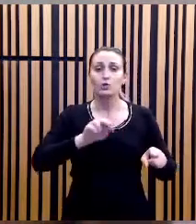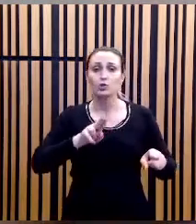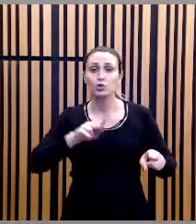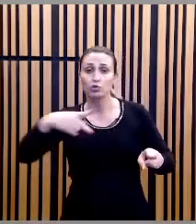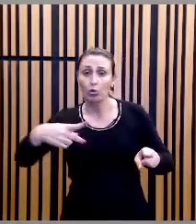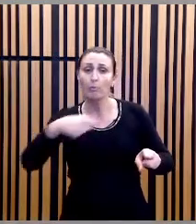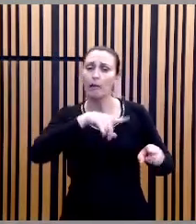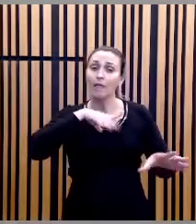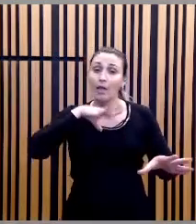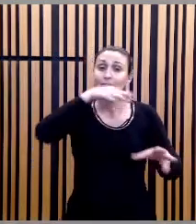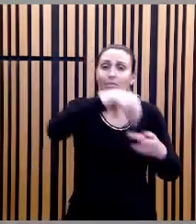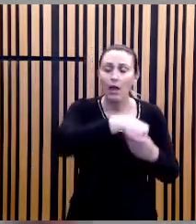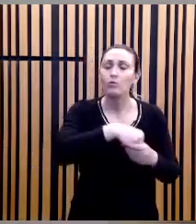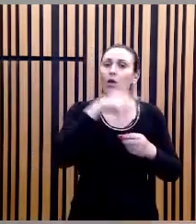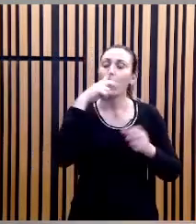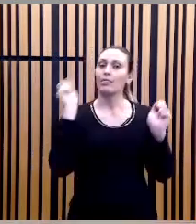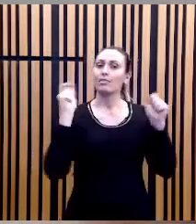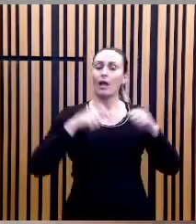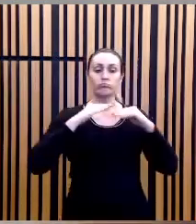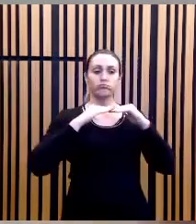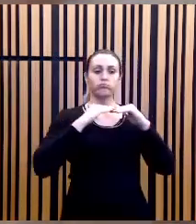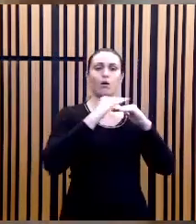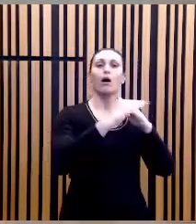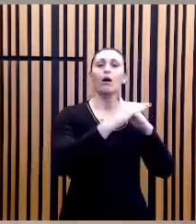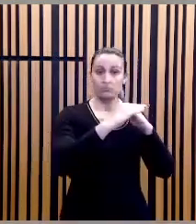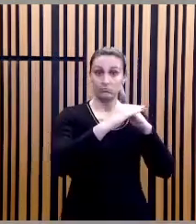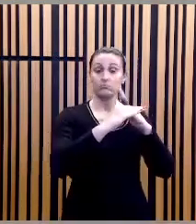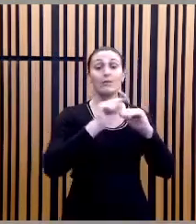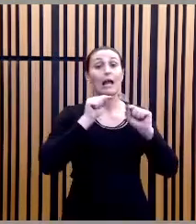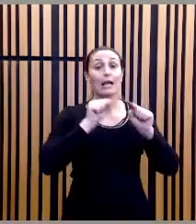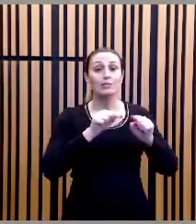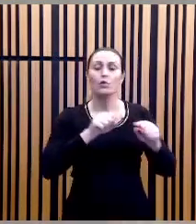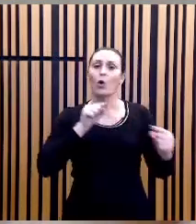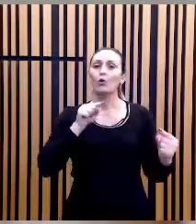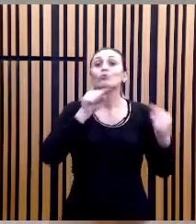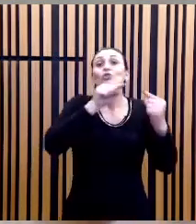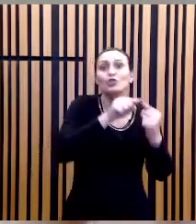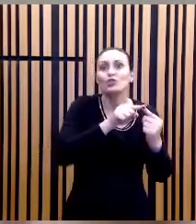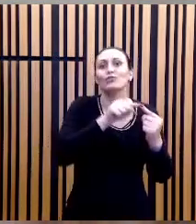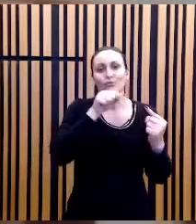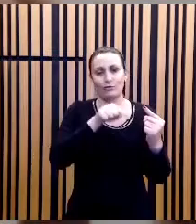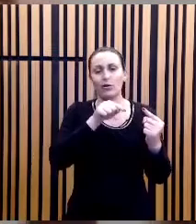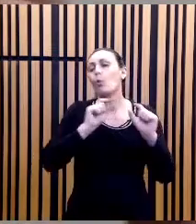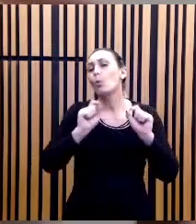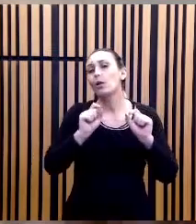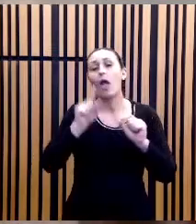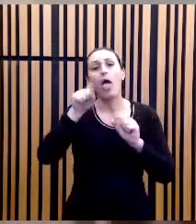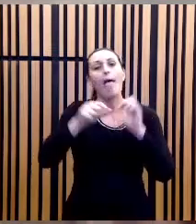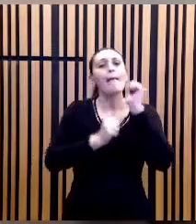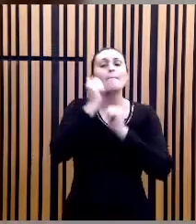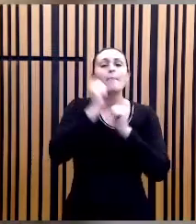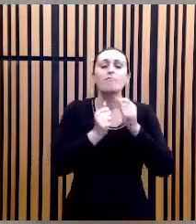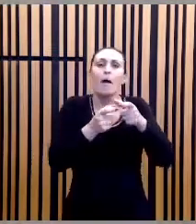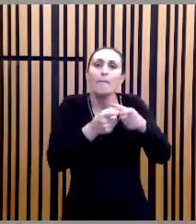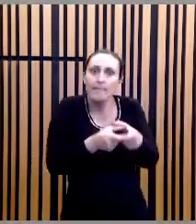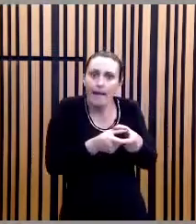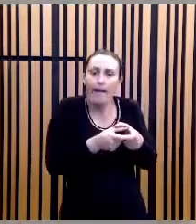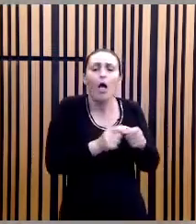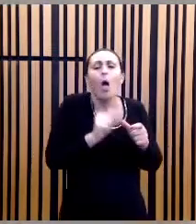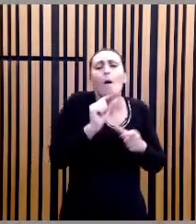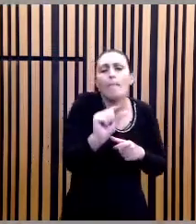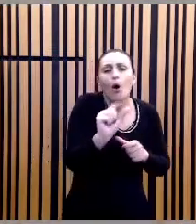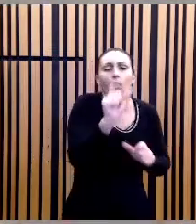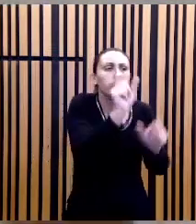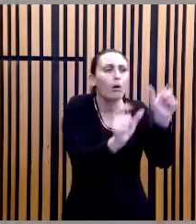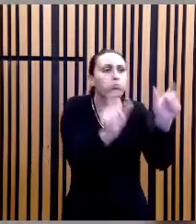poder de escalabilidade, pessoal. Isso é uma das definições de startup, tá? Que são empresas assim pequenininhas, com poucas